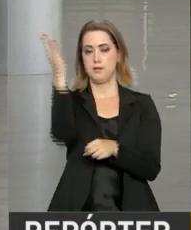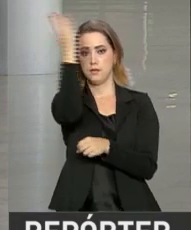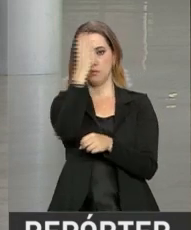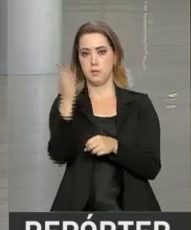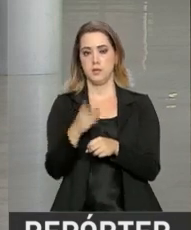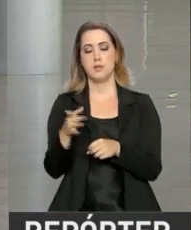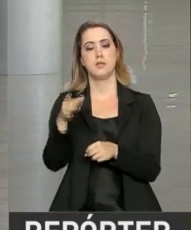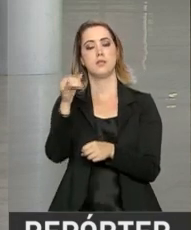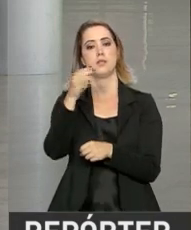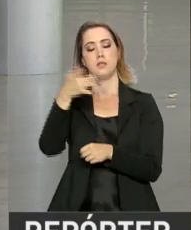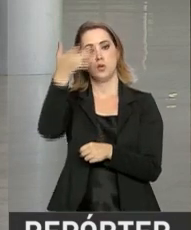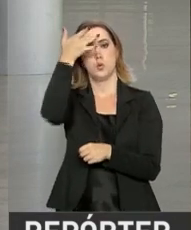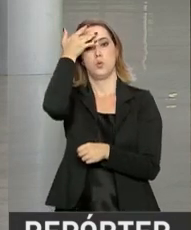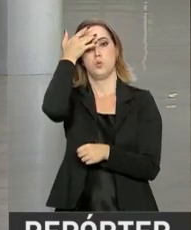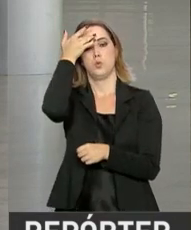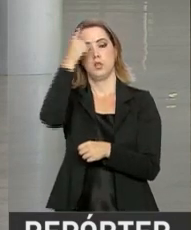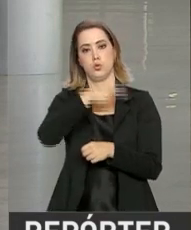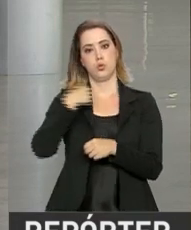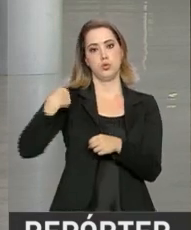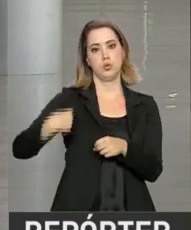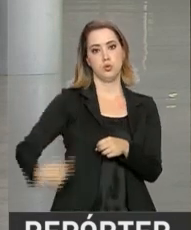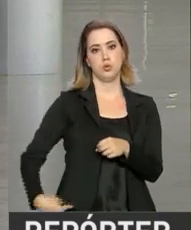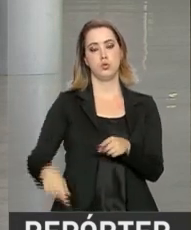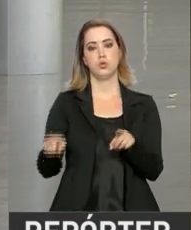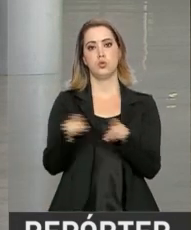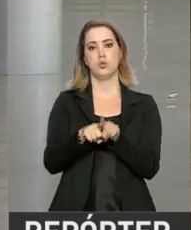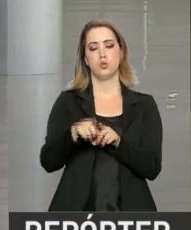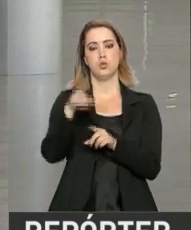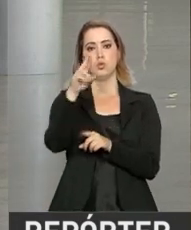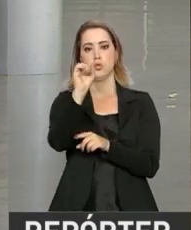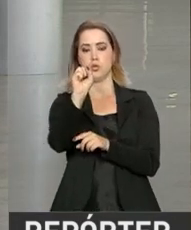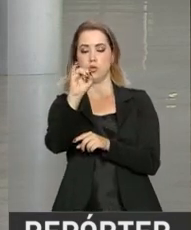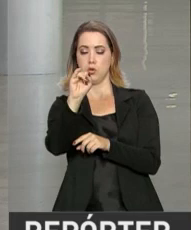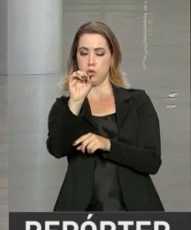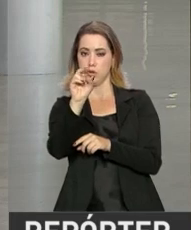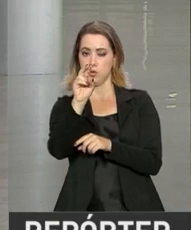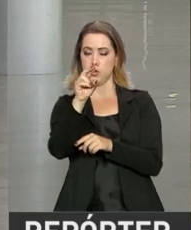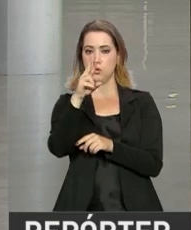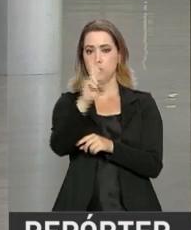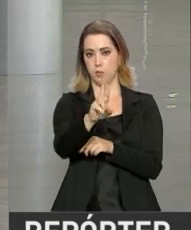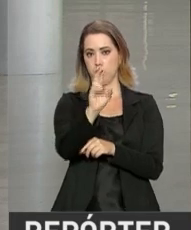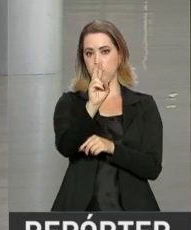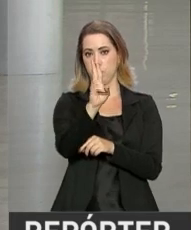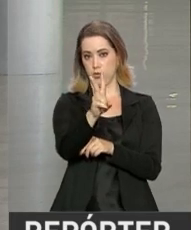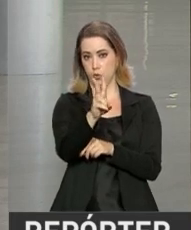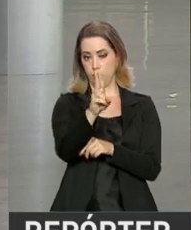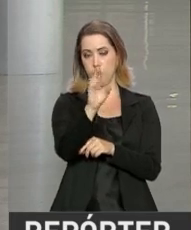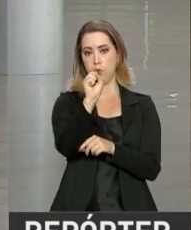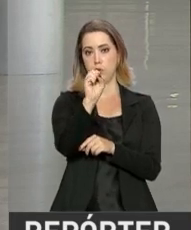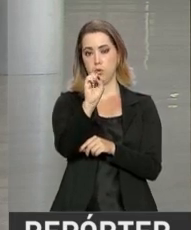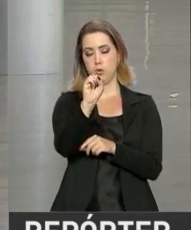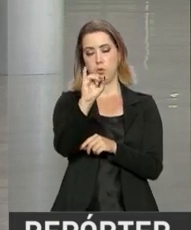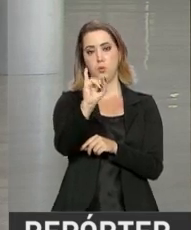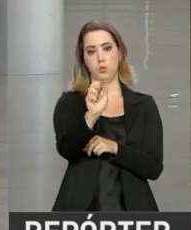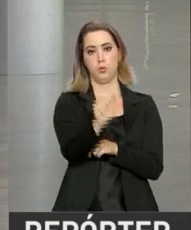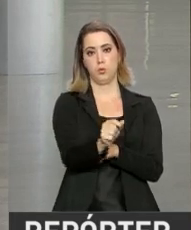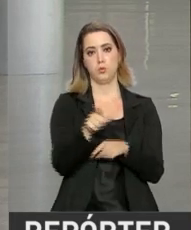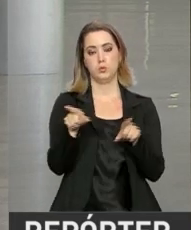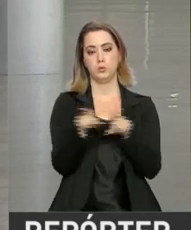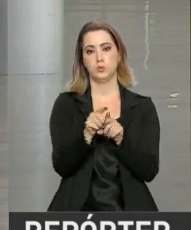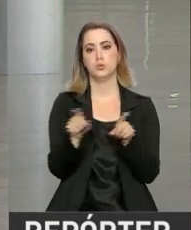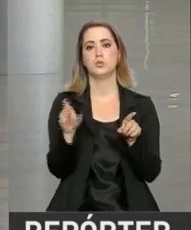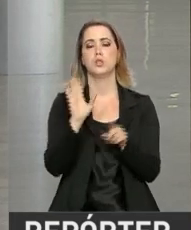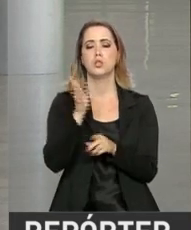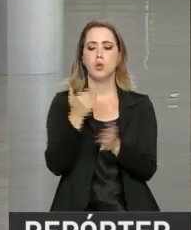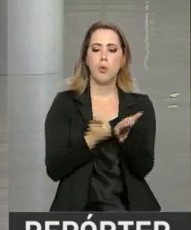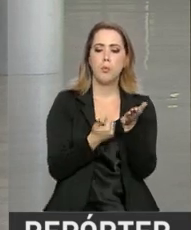China e África do Sul e que concentra quase 1/4 da produção e metade da população mundial. Desde 2009, são